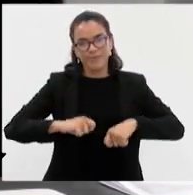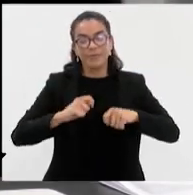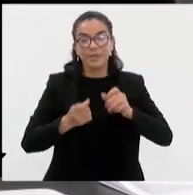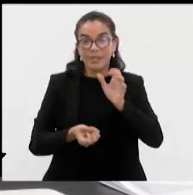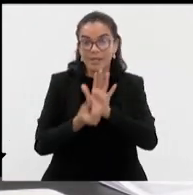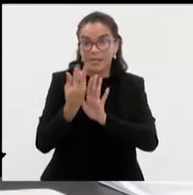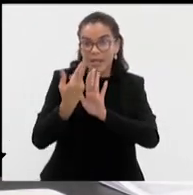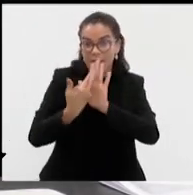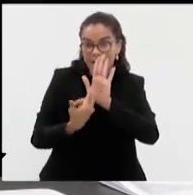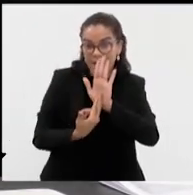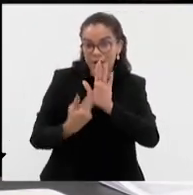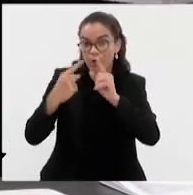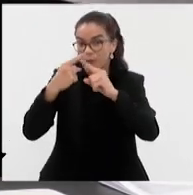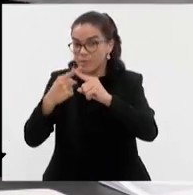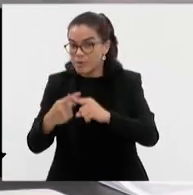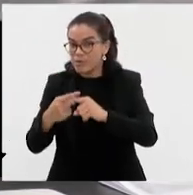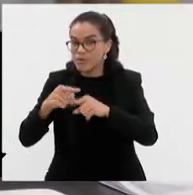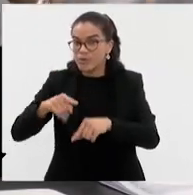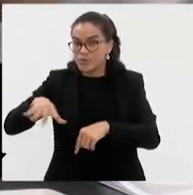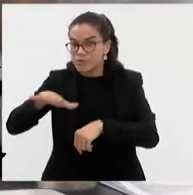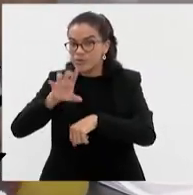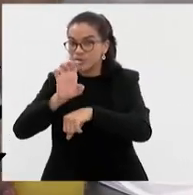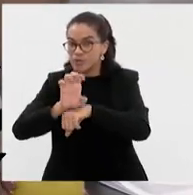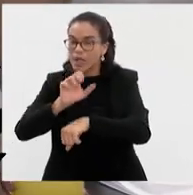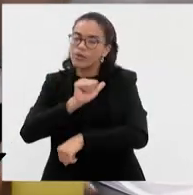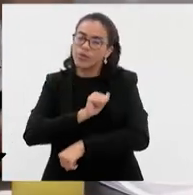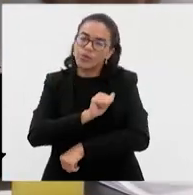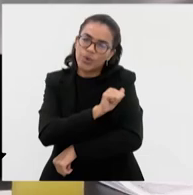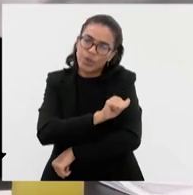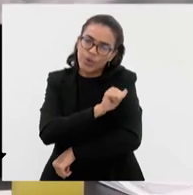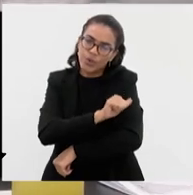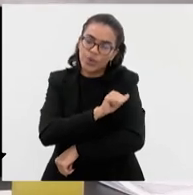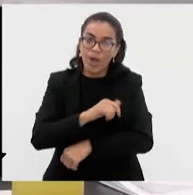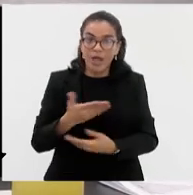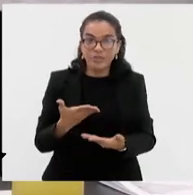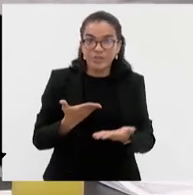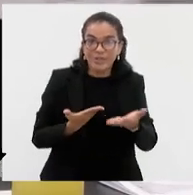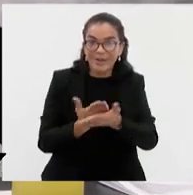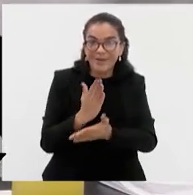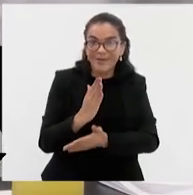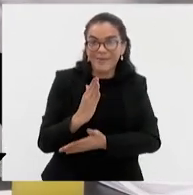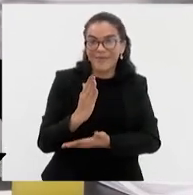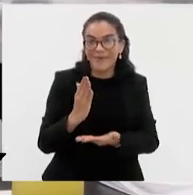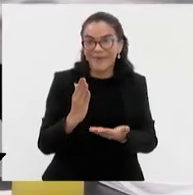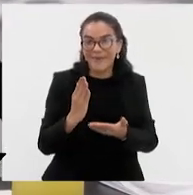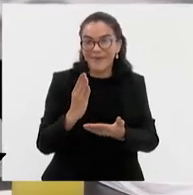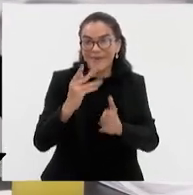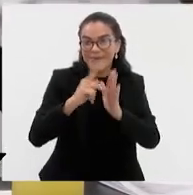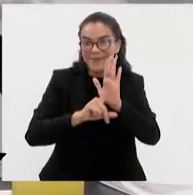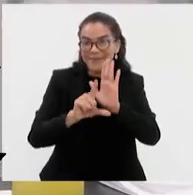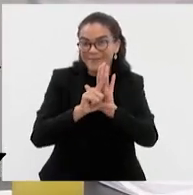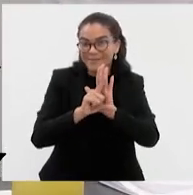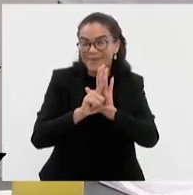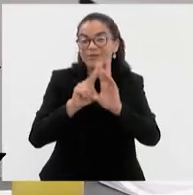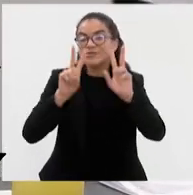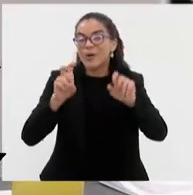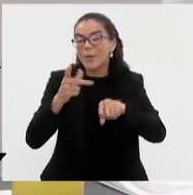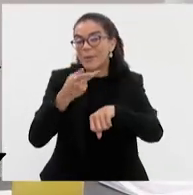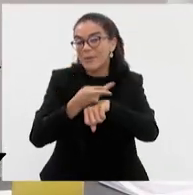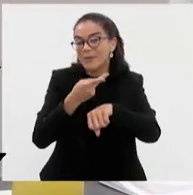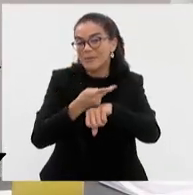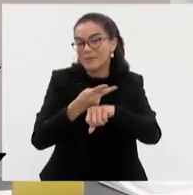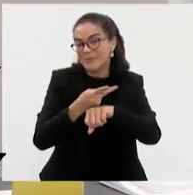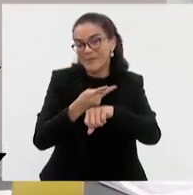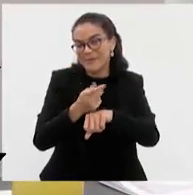regularmos competições no âmbito do Estado do Rio de Janeiro. A gente acabou de aprovar um projeto constitucional sobre premiação de